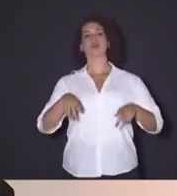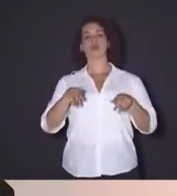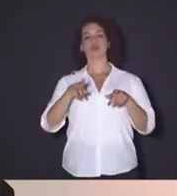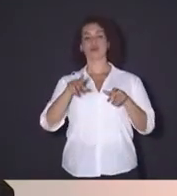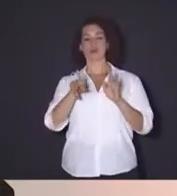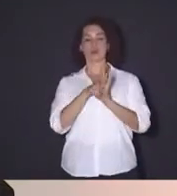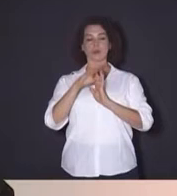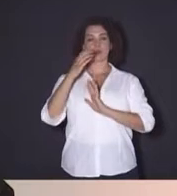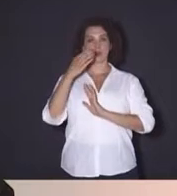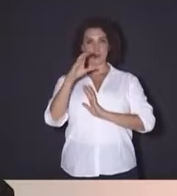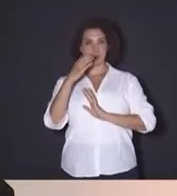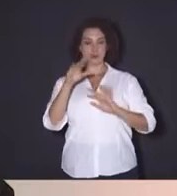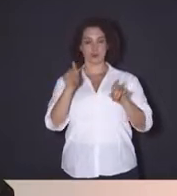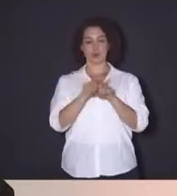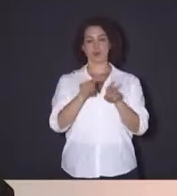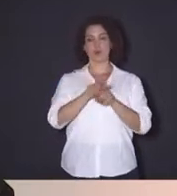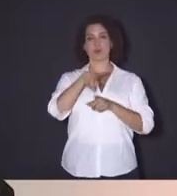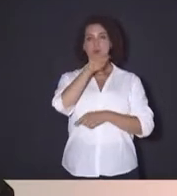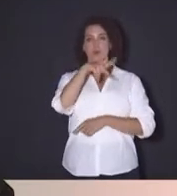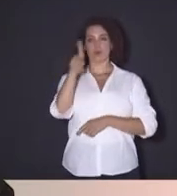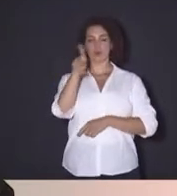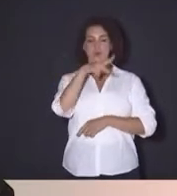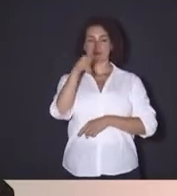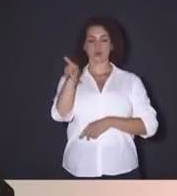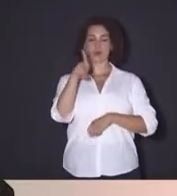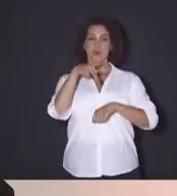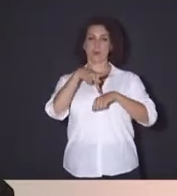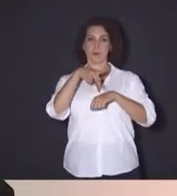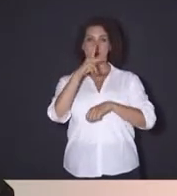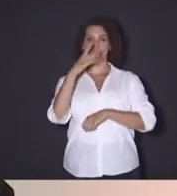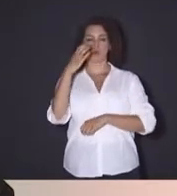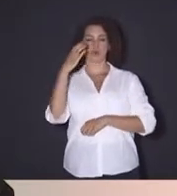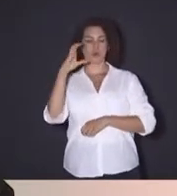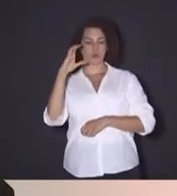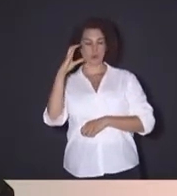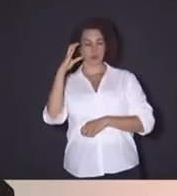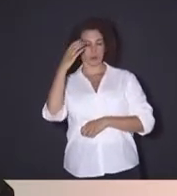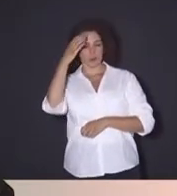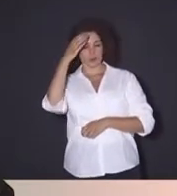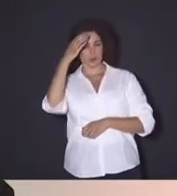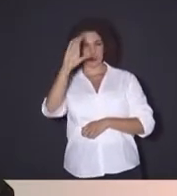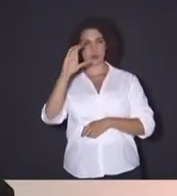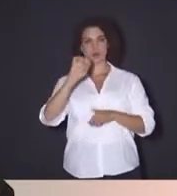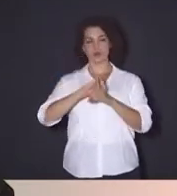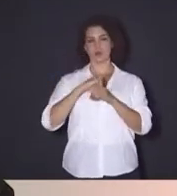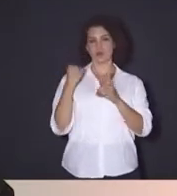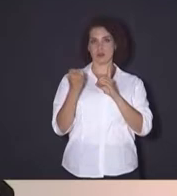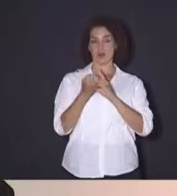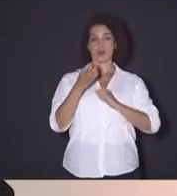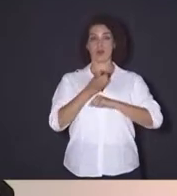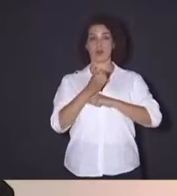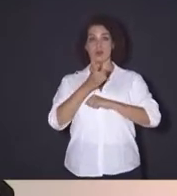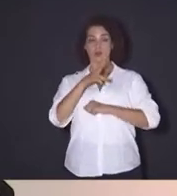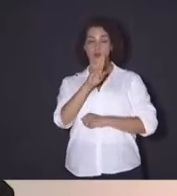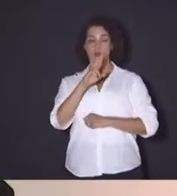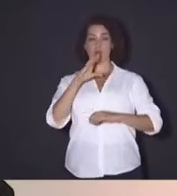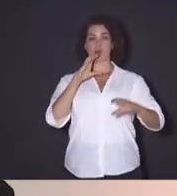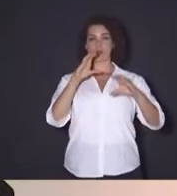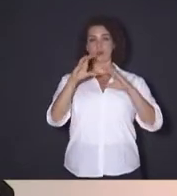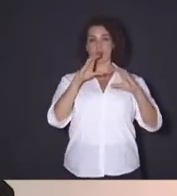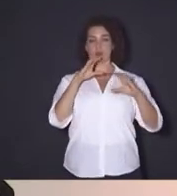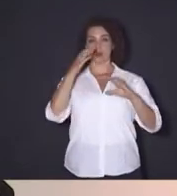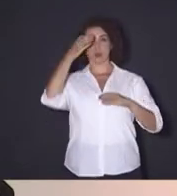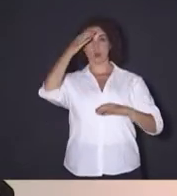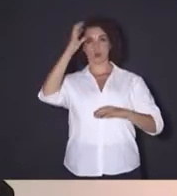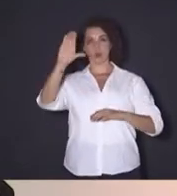professor do Programa de Pós-Graduação em Cultura e Sociedade, doutor em Comunicação e Cultura Contemporânea